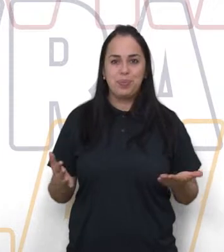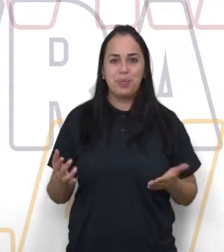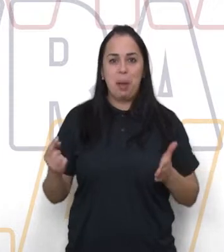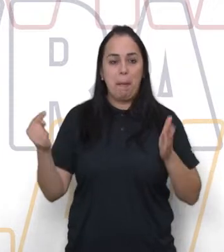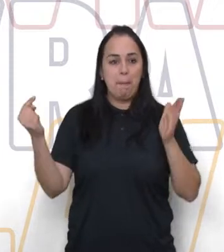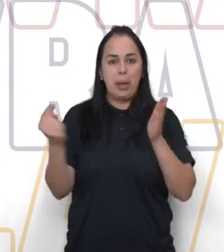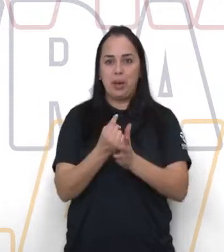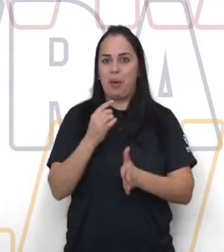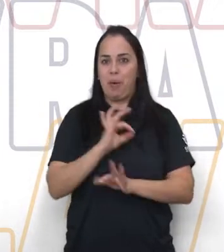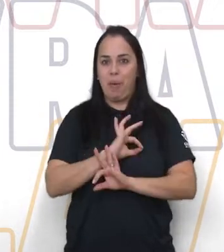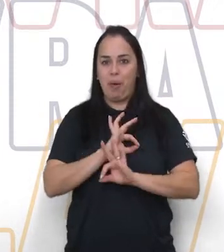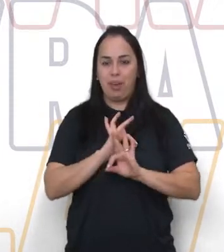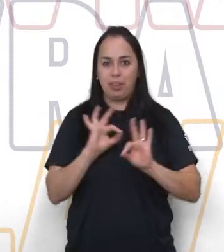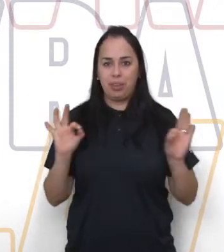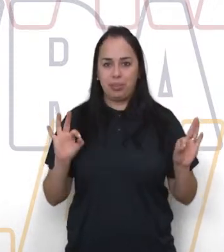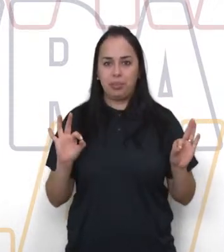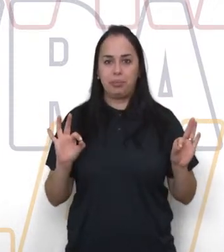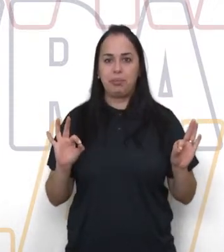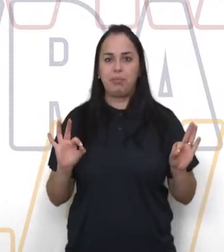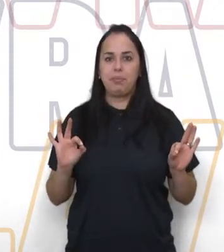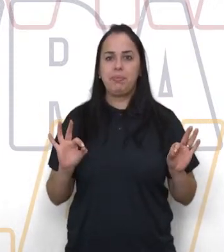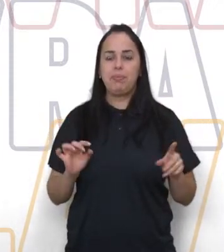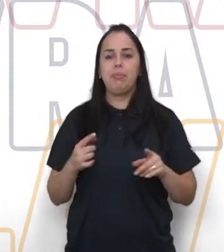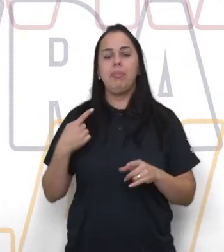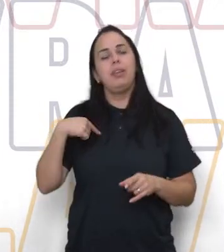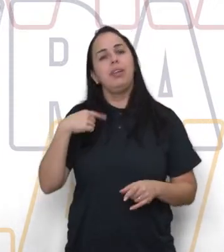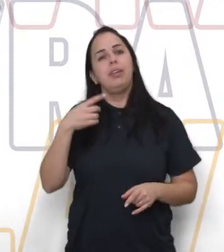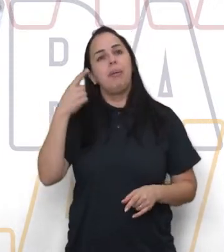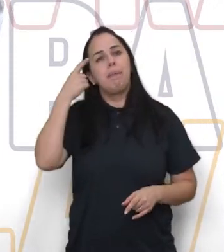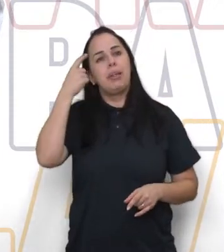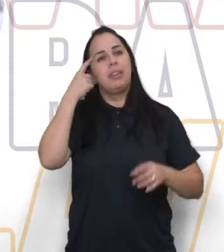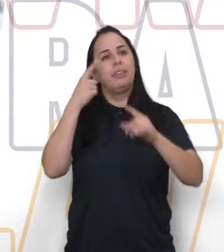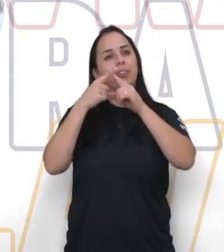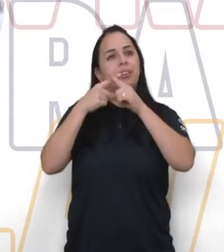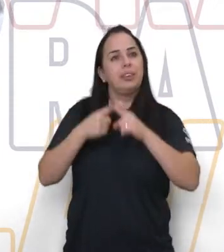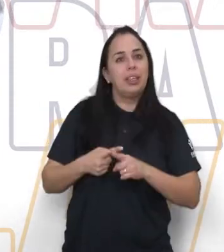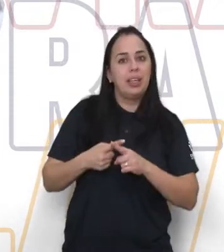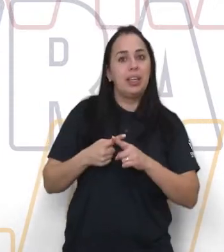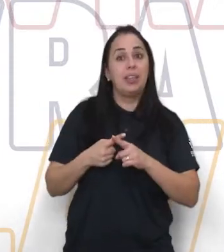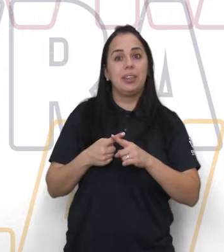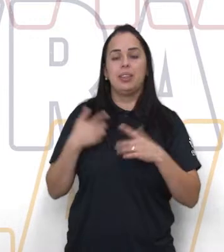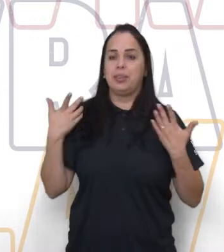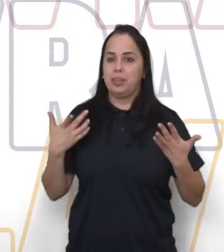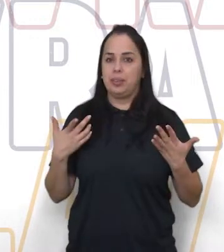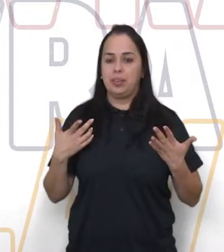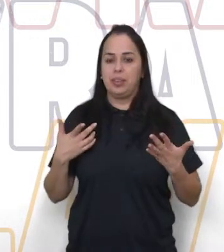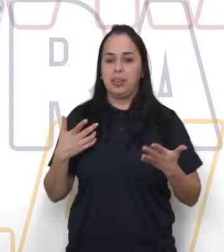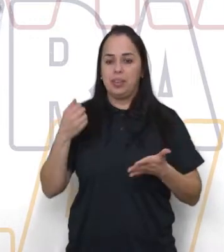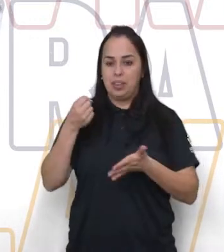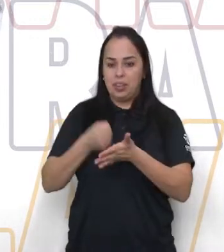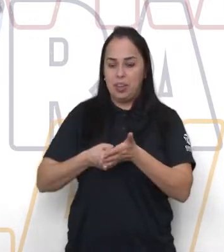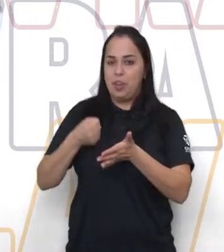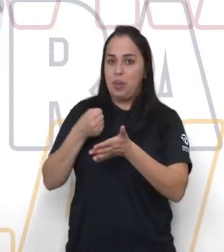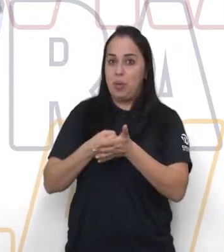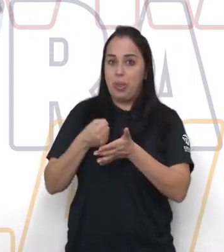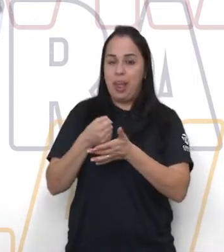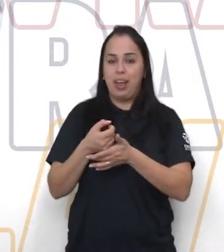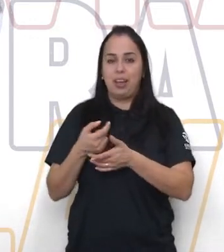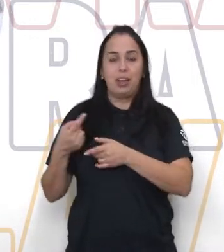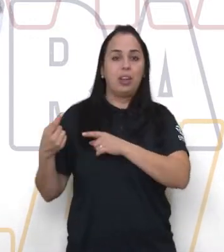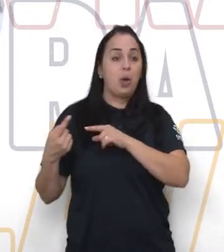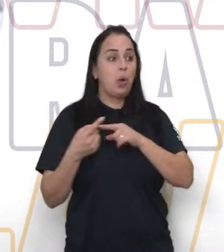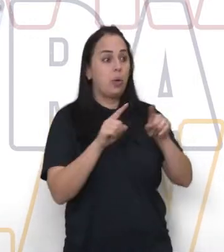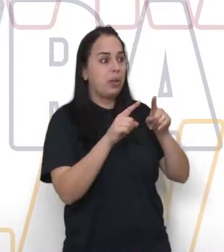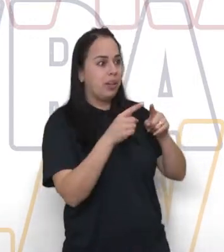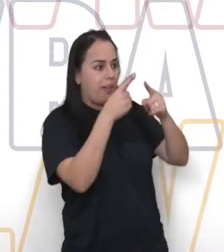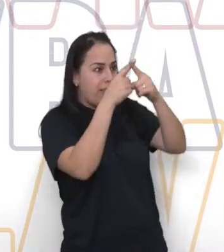ótima questão que a gente precisa abordar né então quando a gente fala de competitividade que a gente fala de posicionamento Global a gente tá falando de lutar contra os